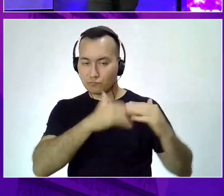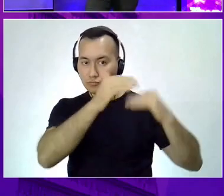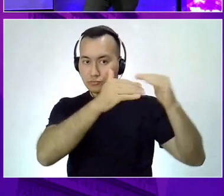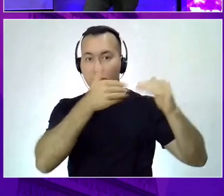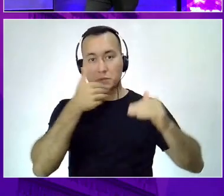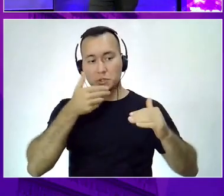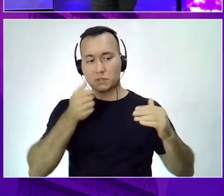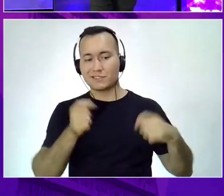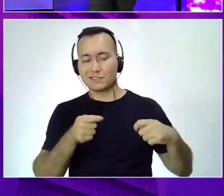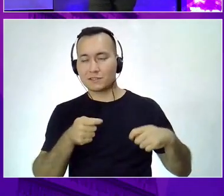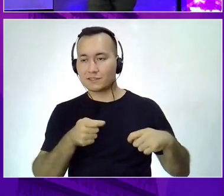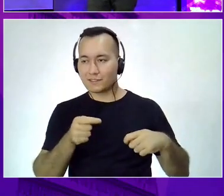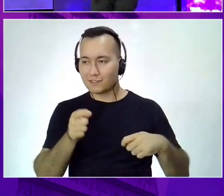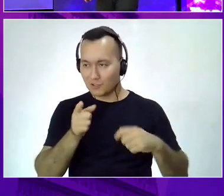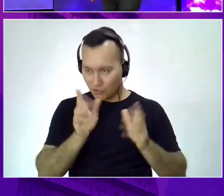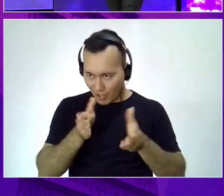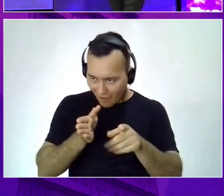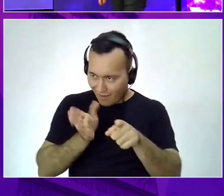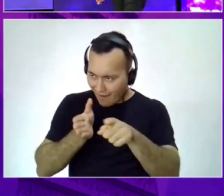nunca é?